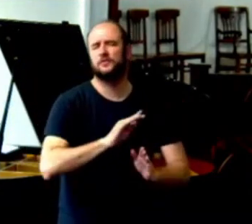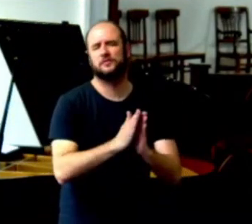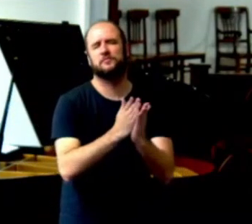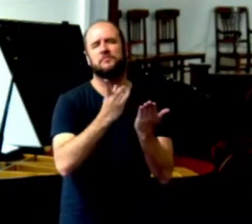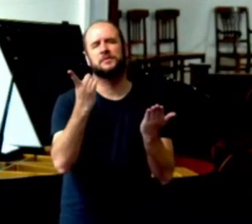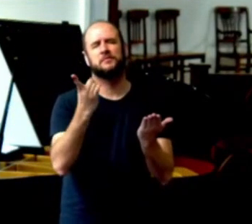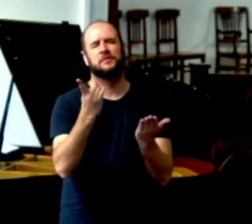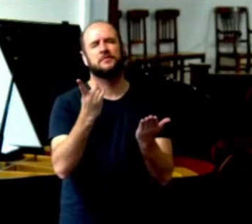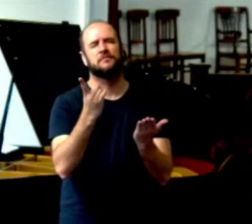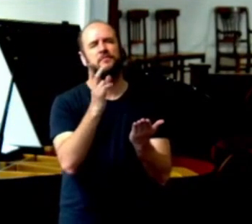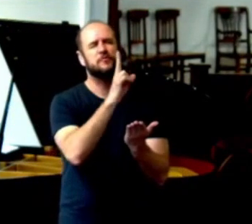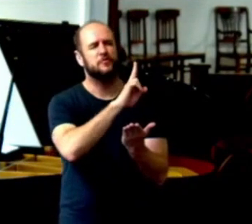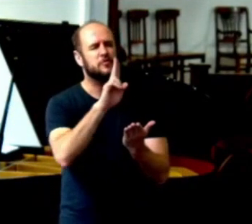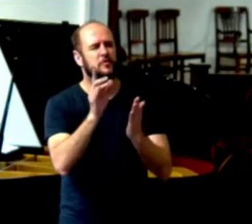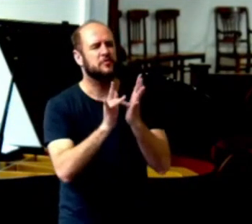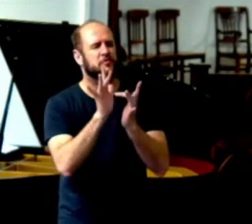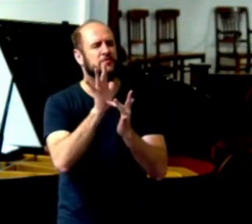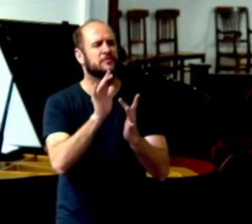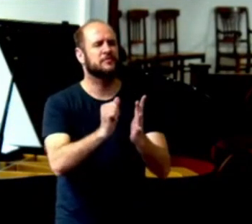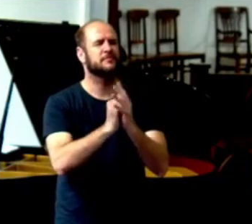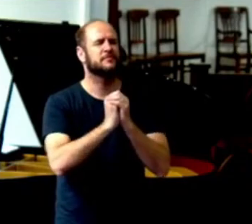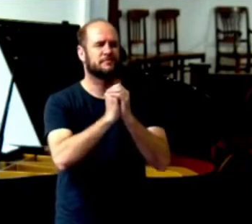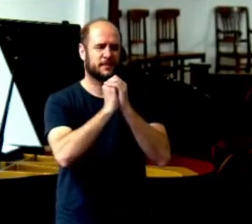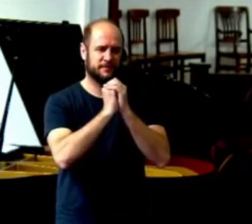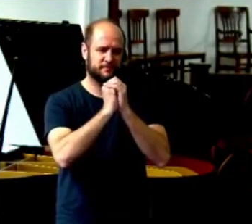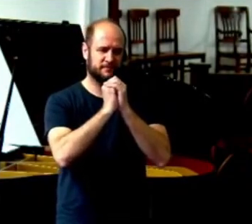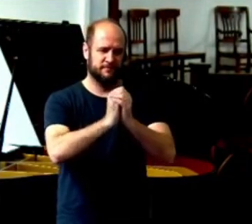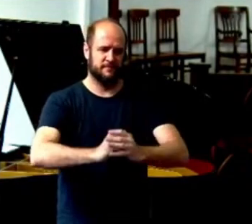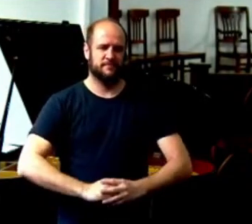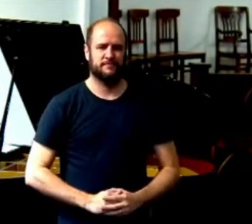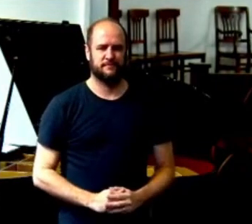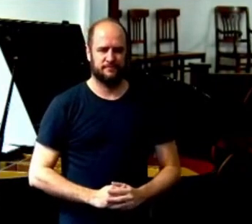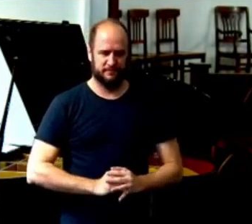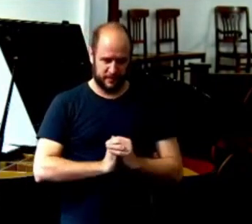palavra. Nós oramos a Ti no nome de Cristo. Amém.